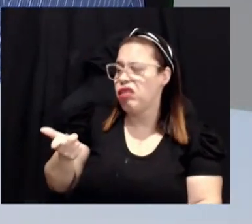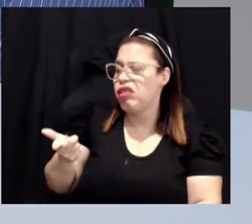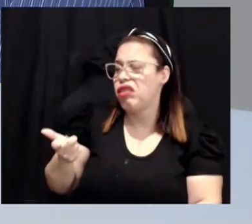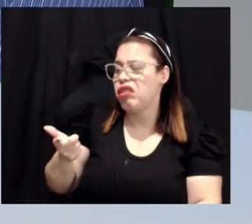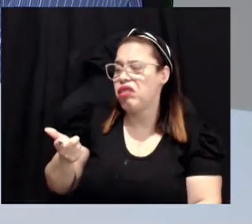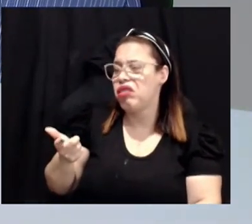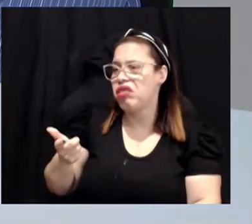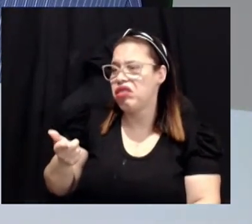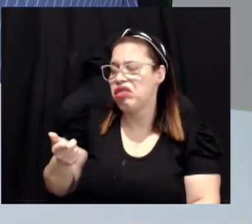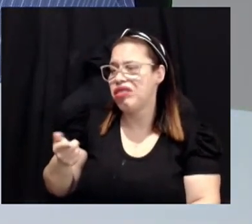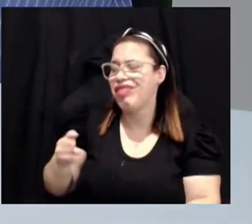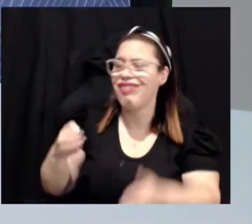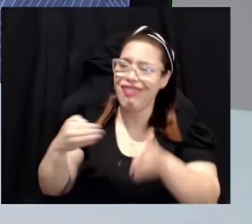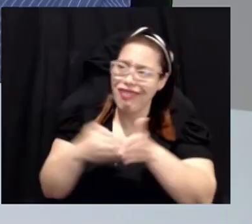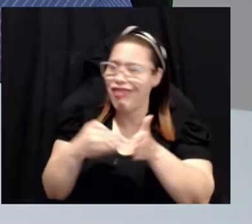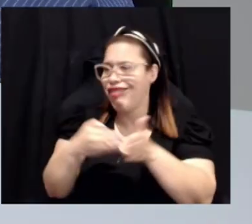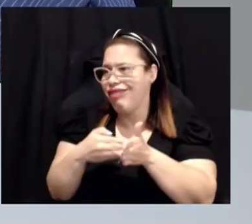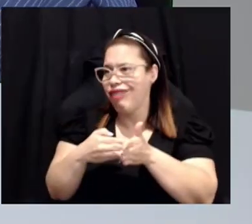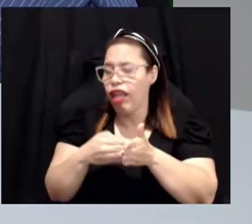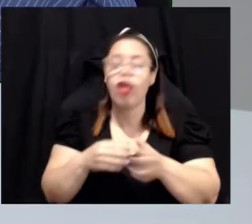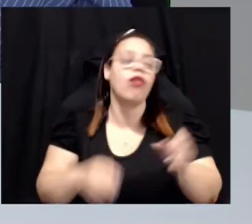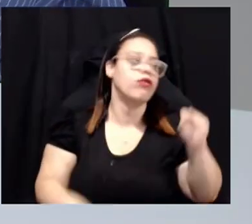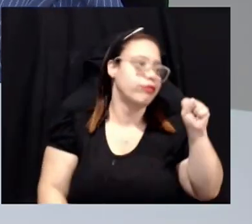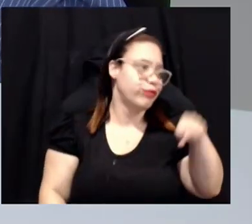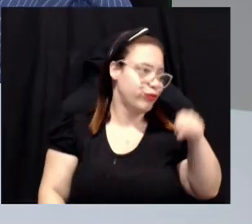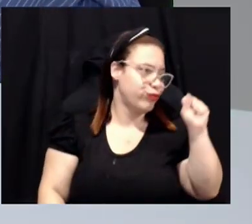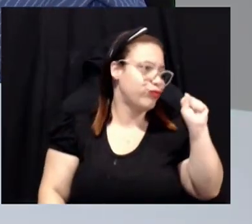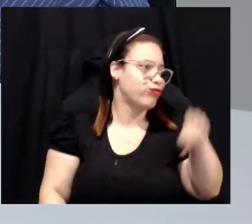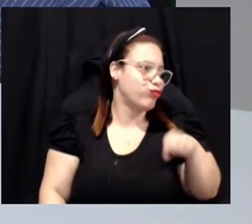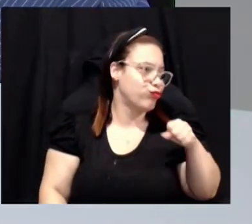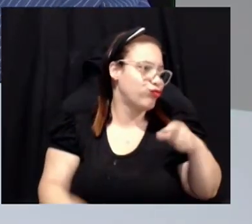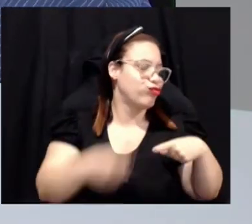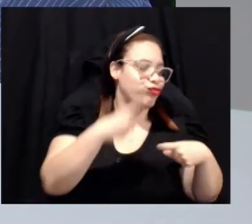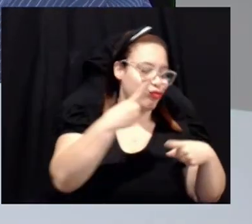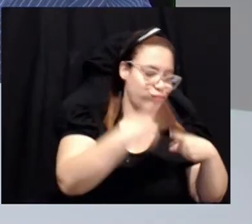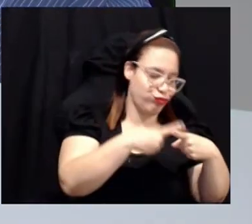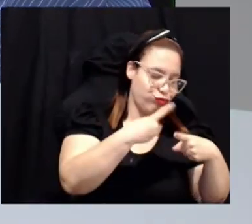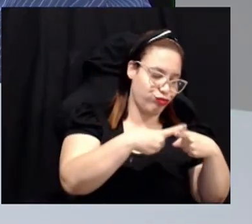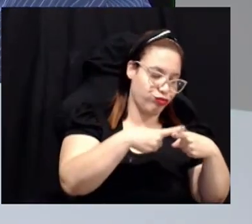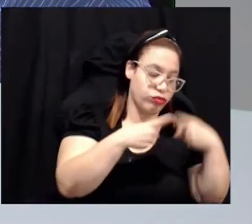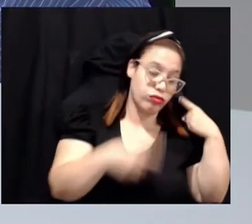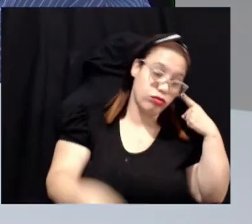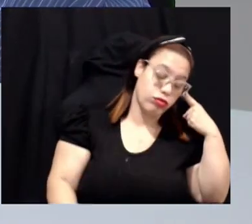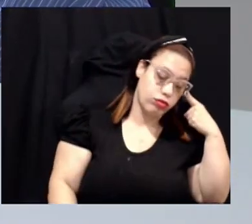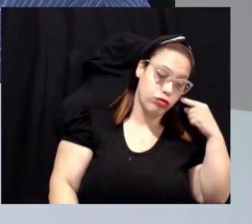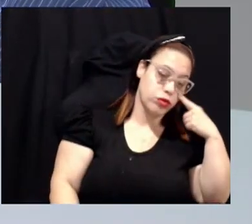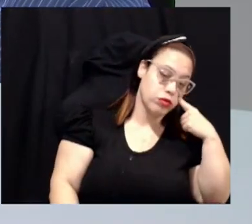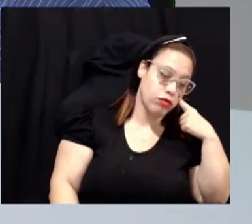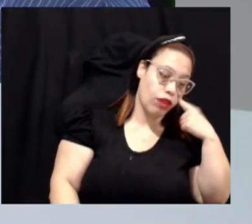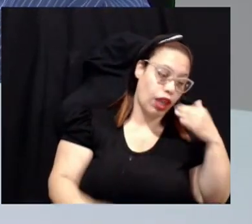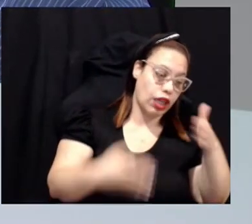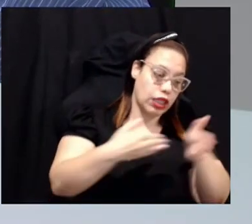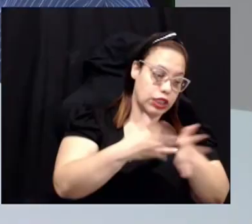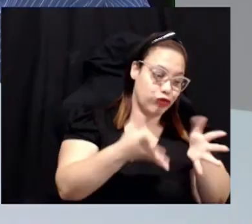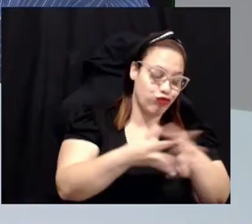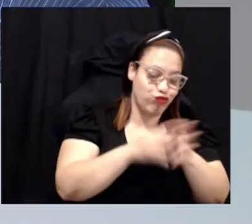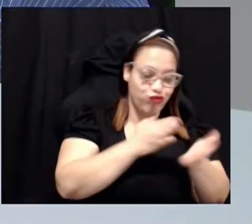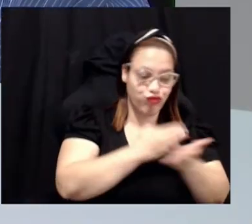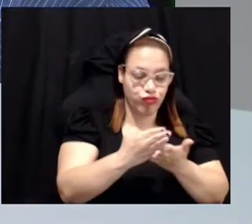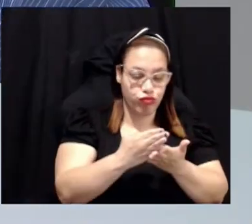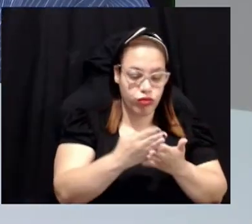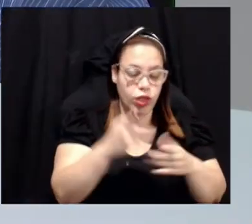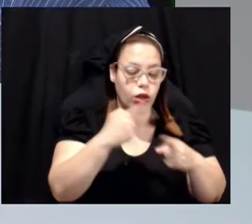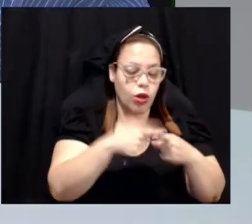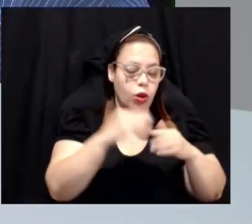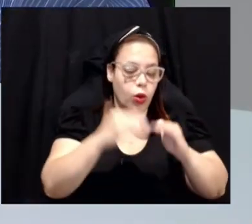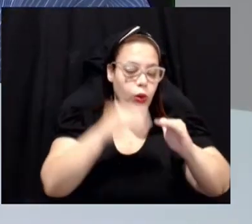também? Sim, tem. Por que existe esse impedimento inicial? Porque ao longo da